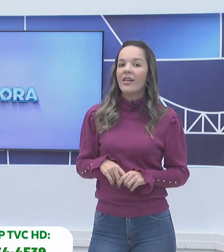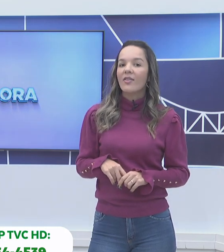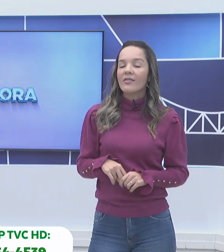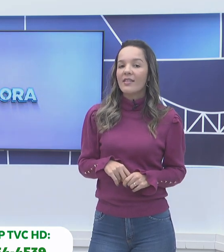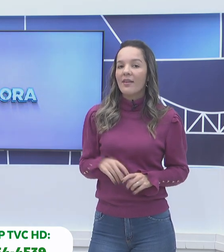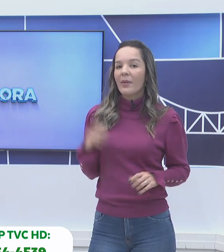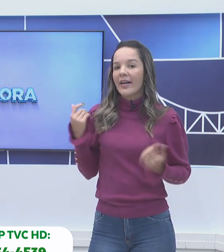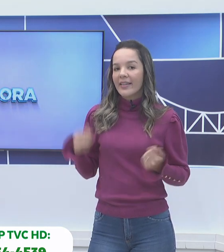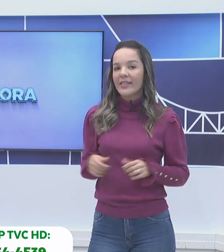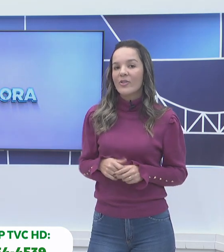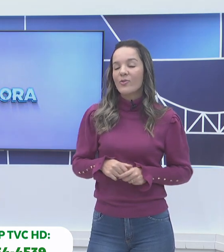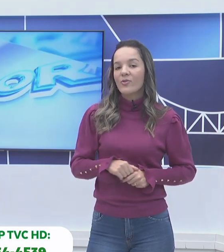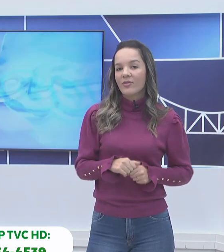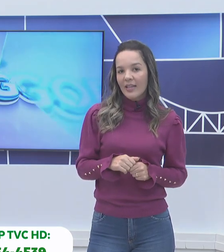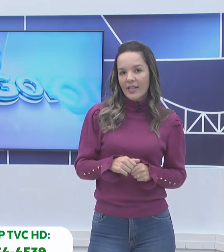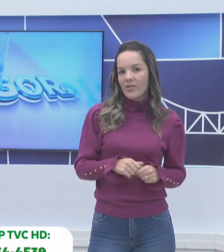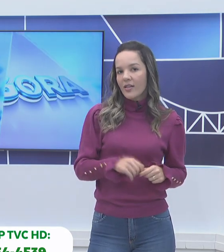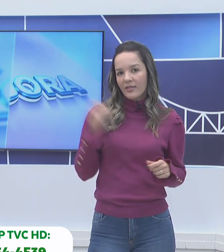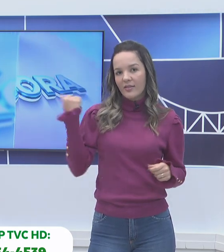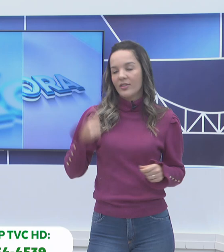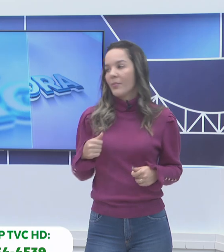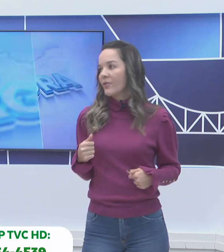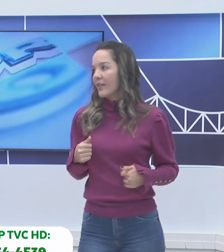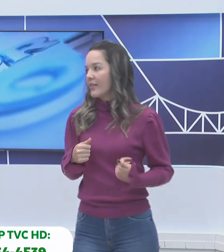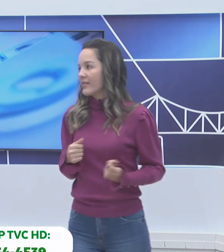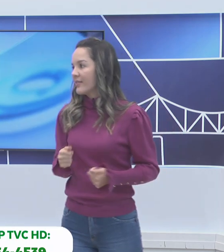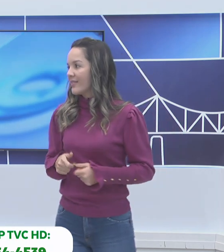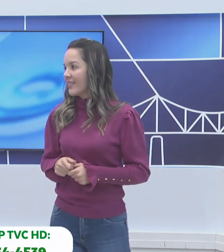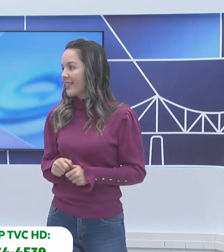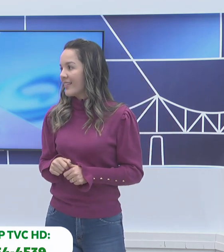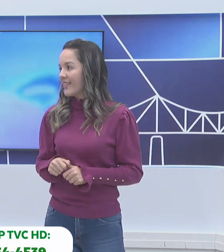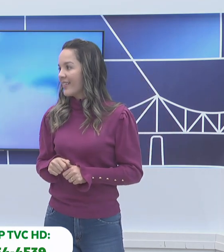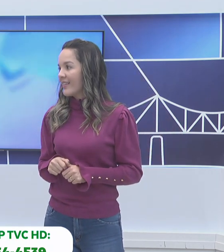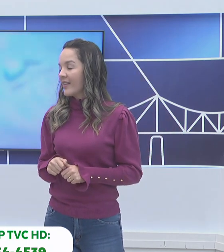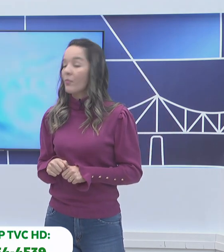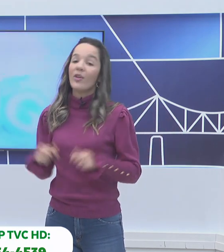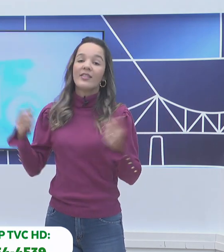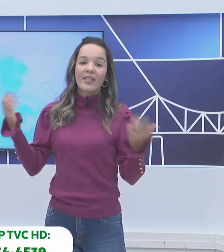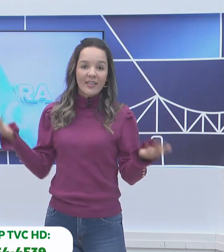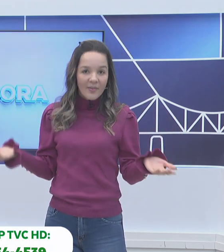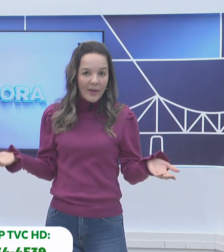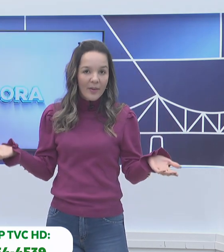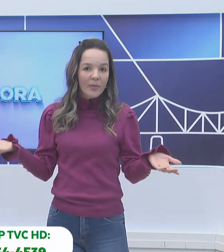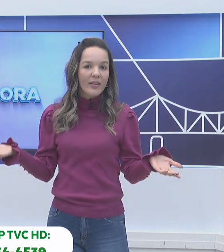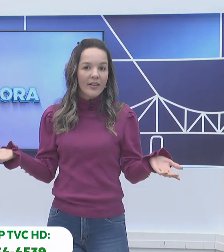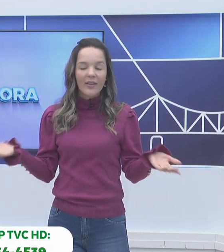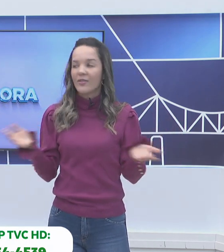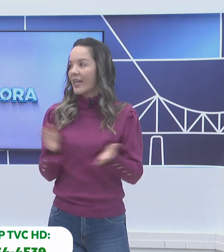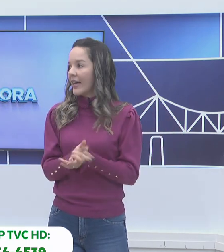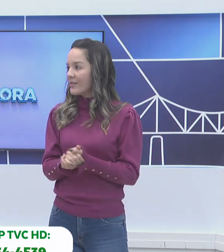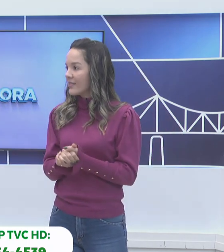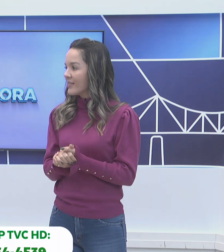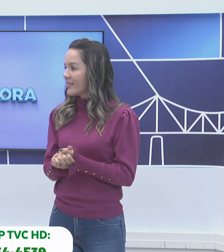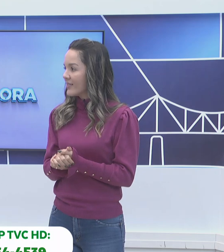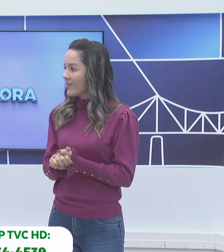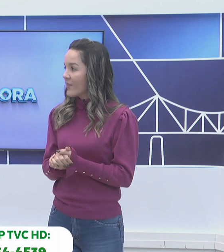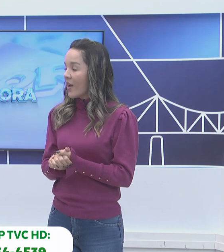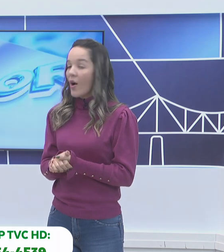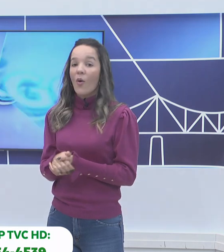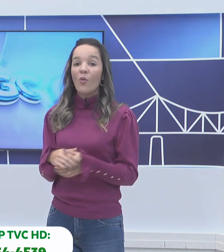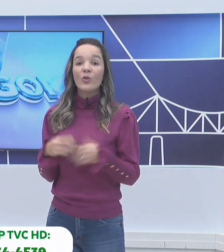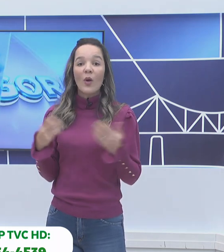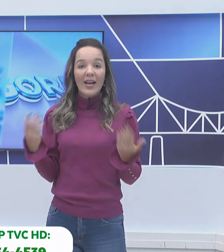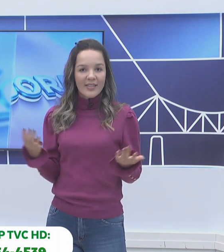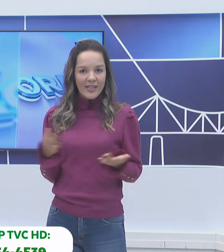Bom? Quando você vai pagar aquele suco lá, já aproveita. O suco de cevada? Pode ser também, por que não, né? Você quer tomar um